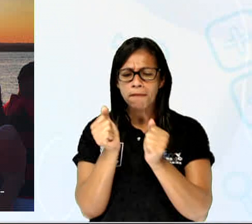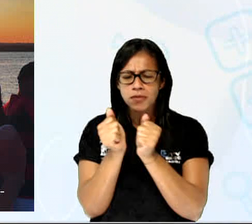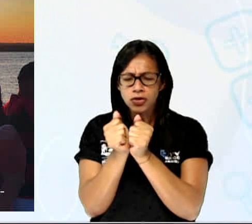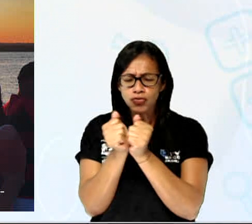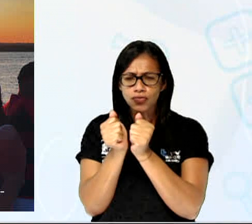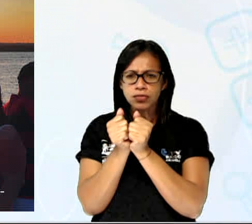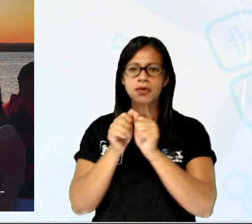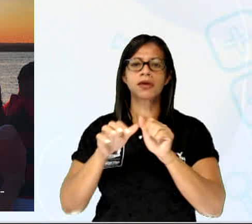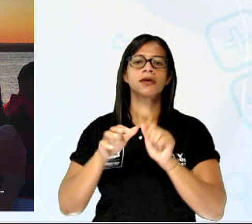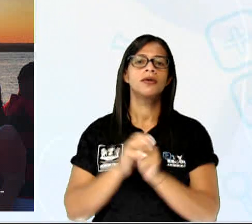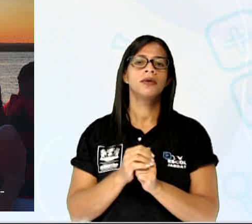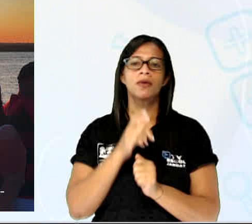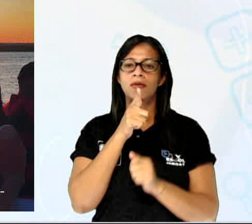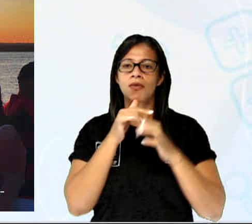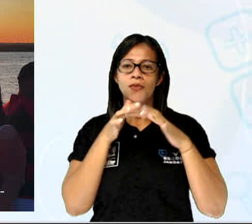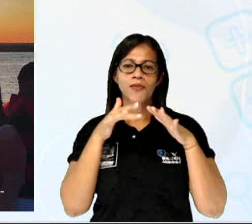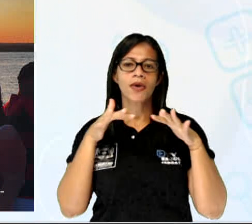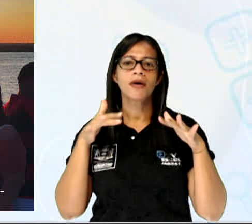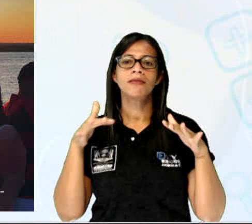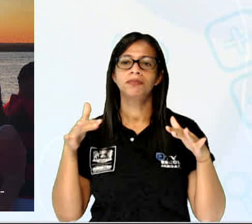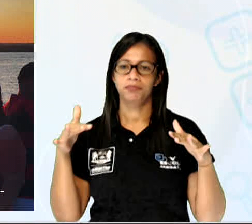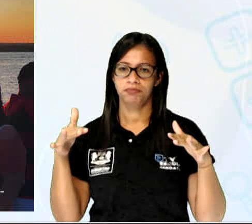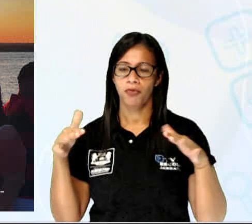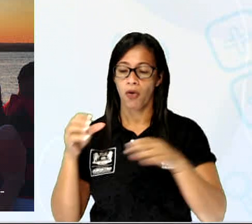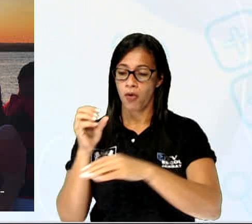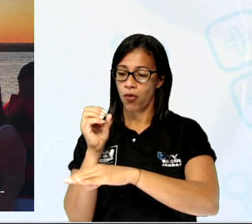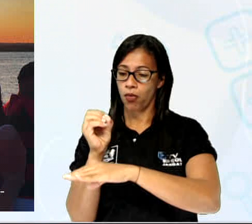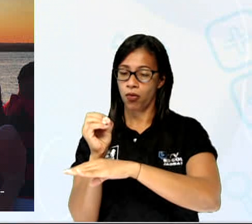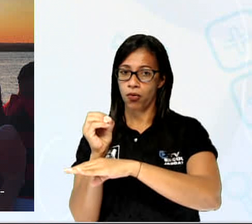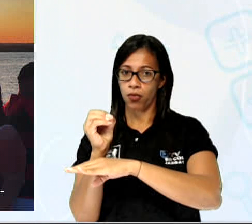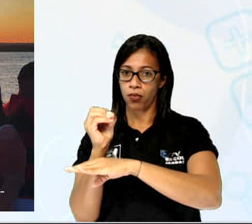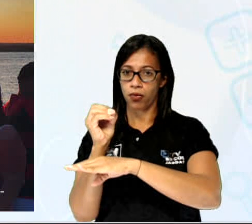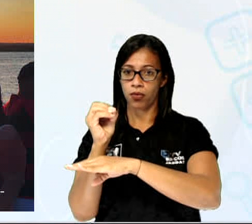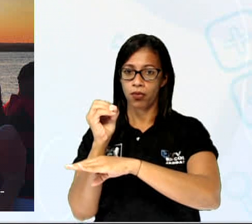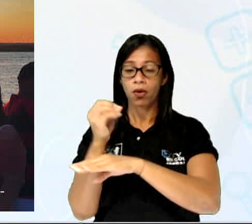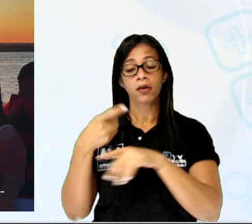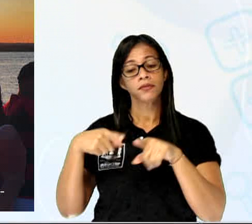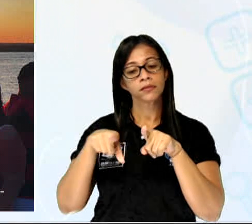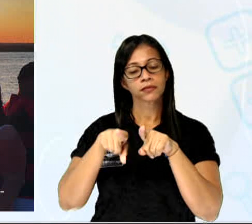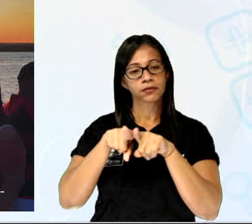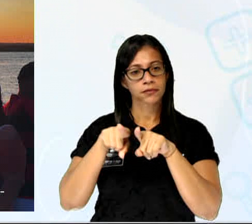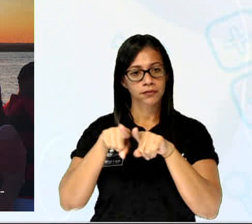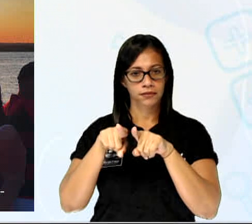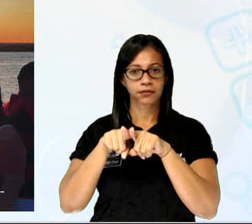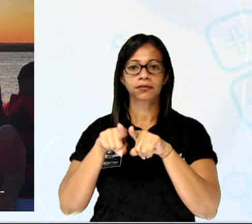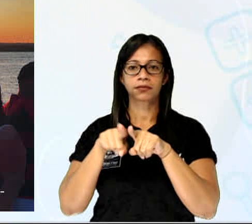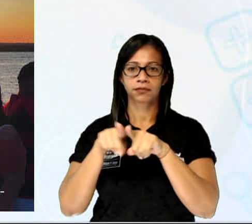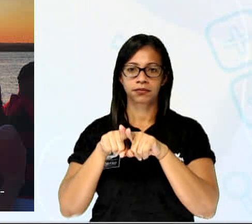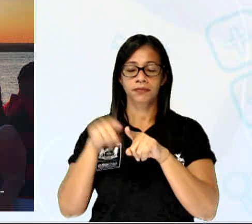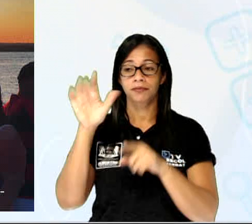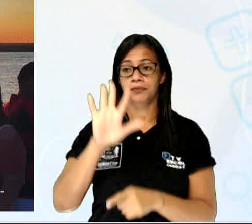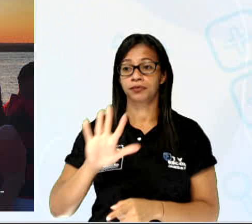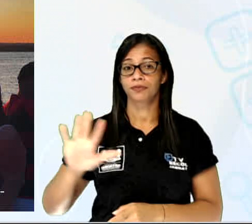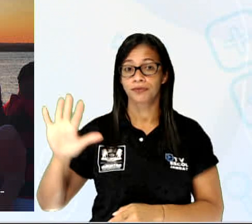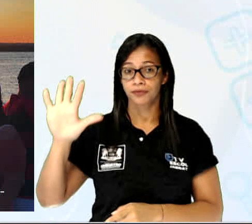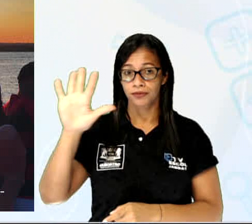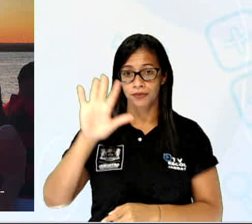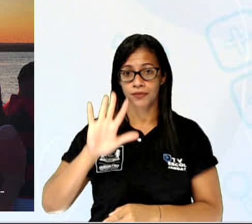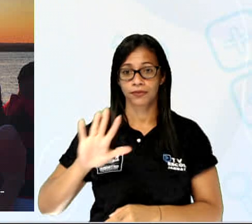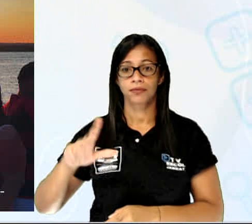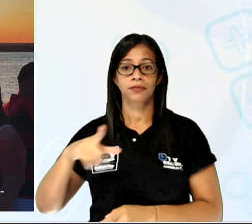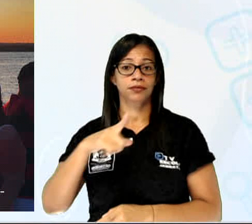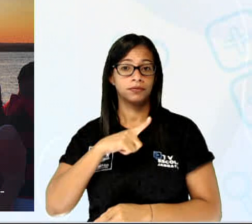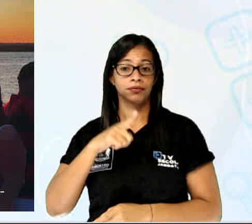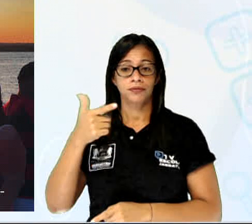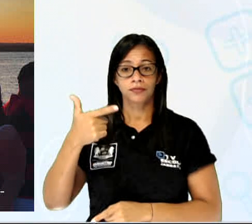No nascimento. Estamos vendo abaixo da imagem da Praia de Candeias, a praia de Porto